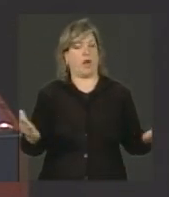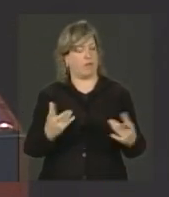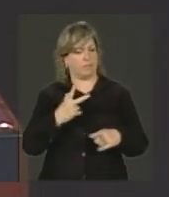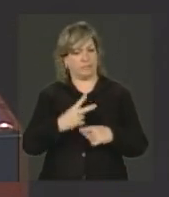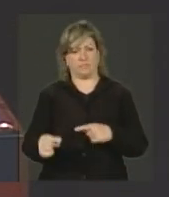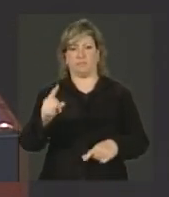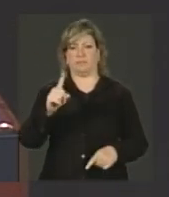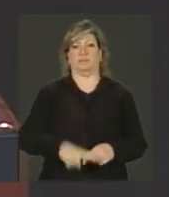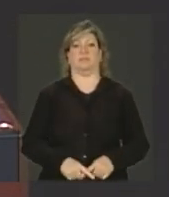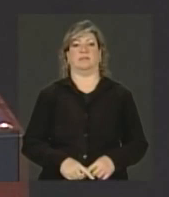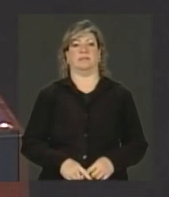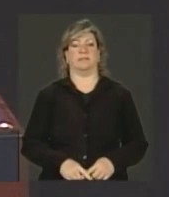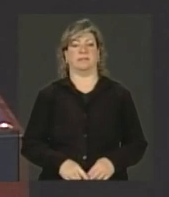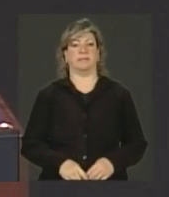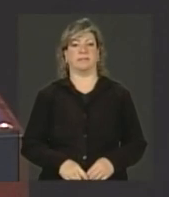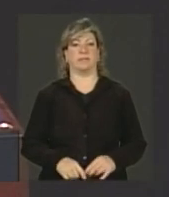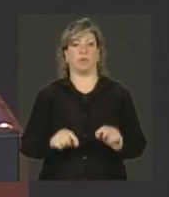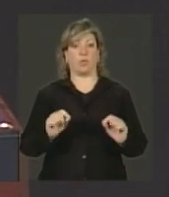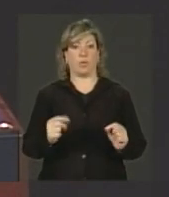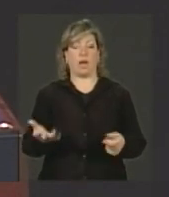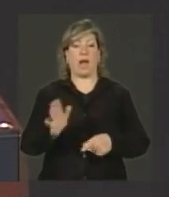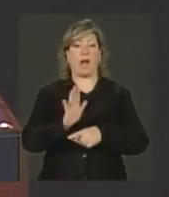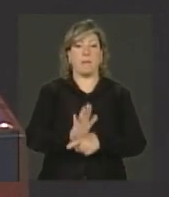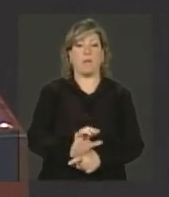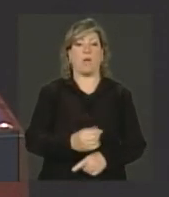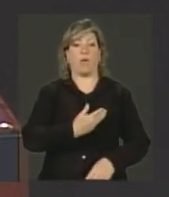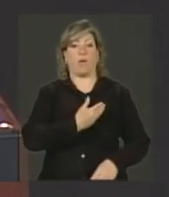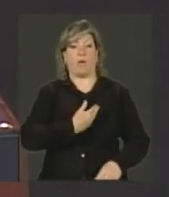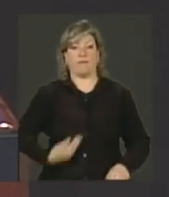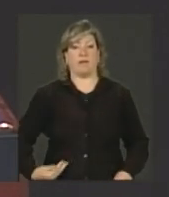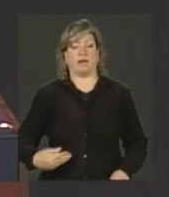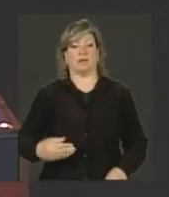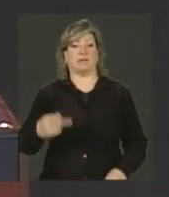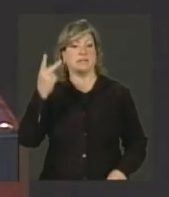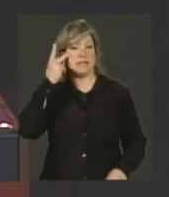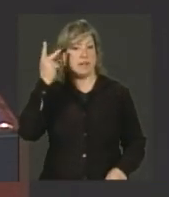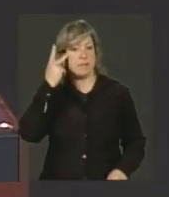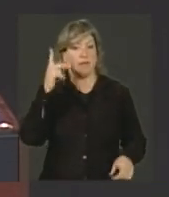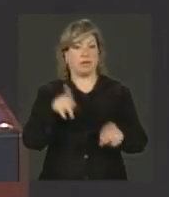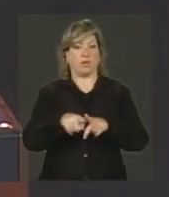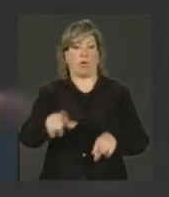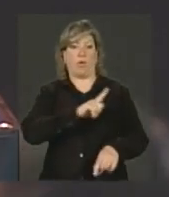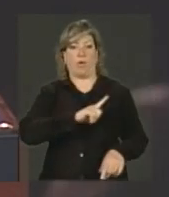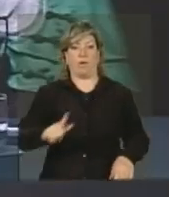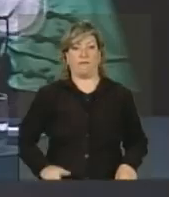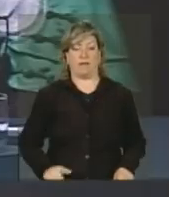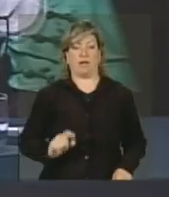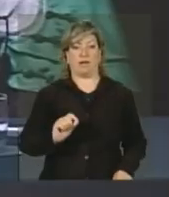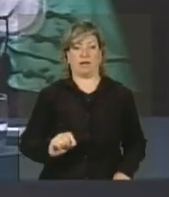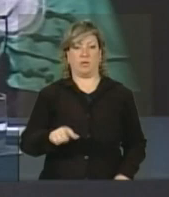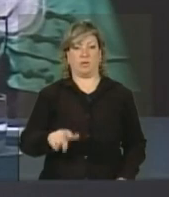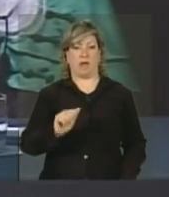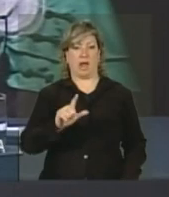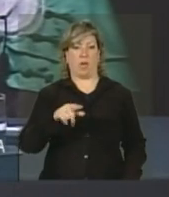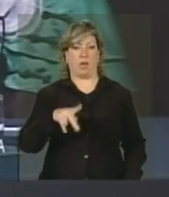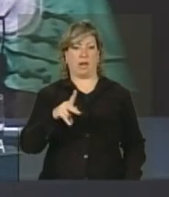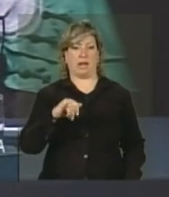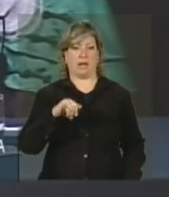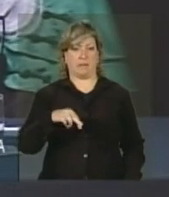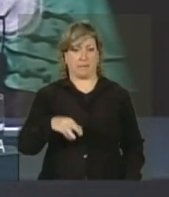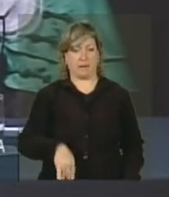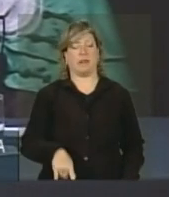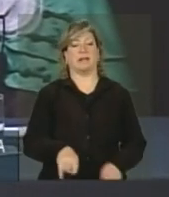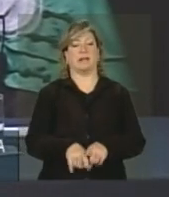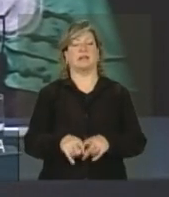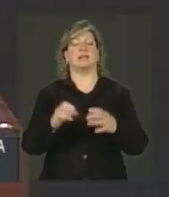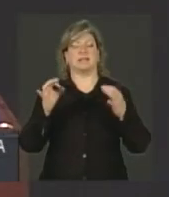superados. Apoio do Governo do Estado de São Paulo, através do governador Geraldo Alckmin, não faltará. E